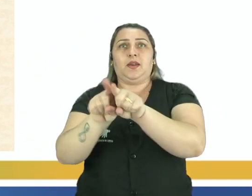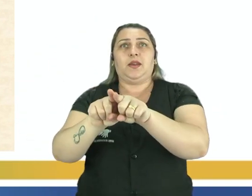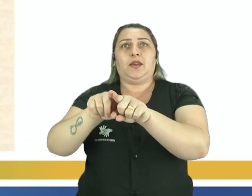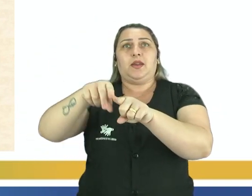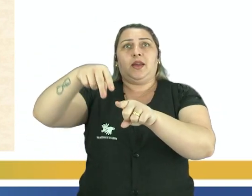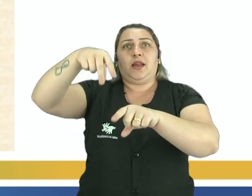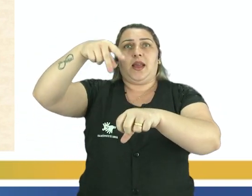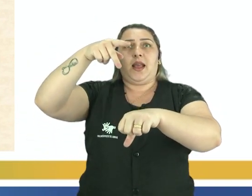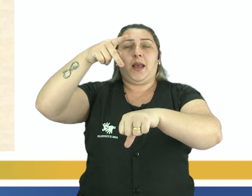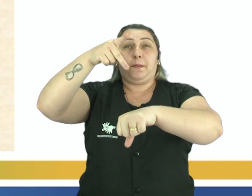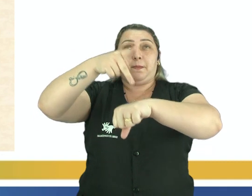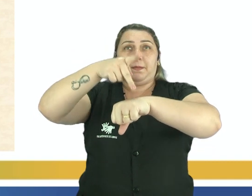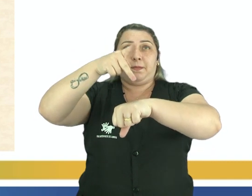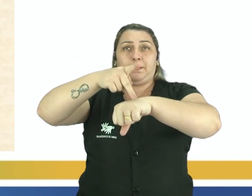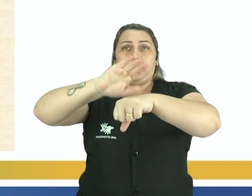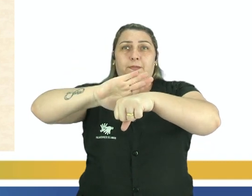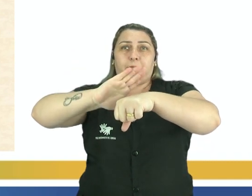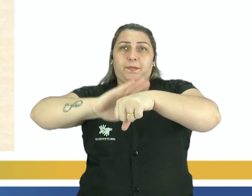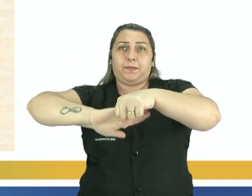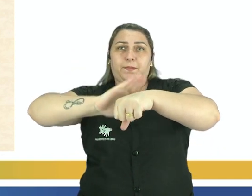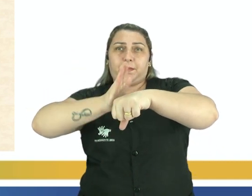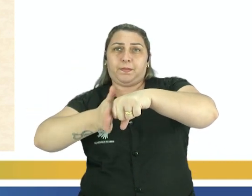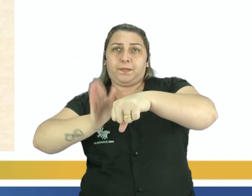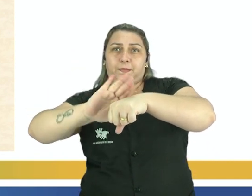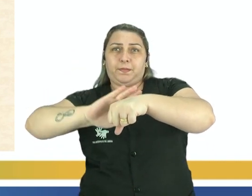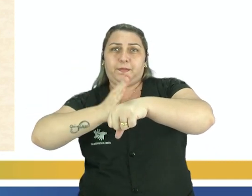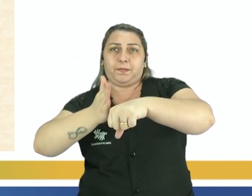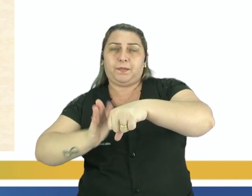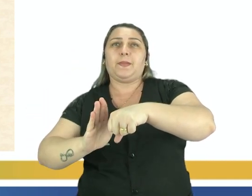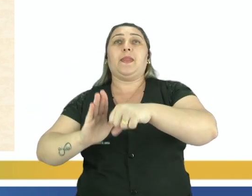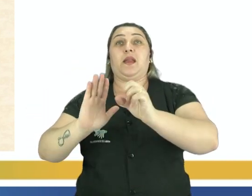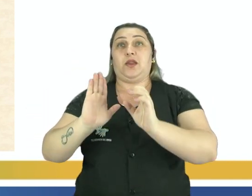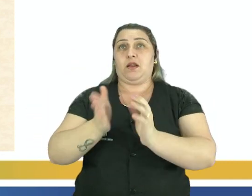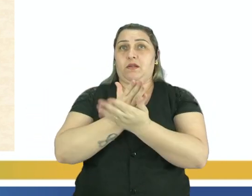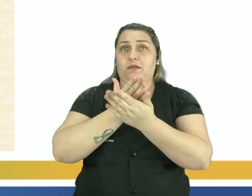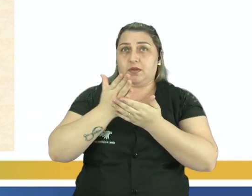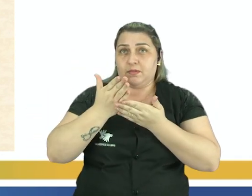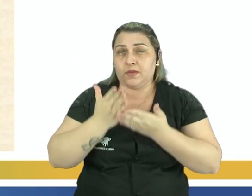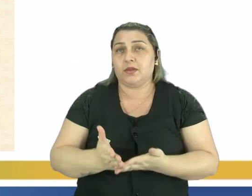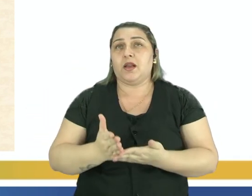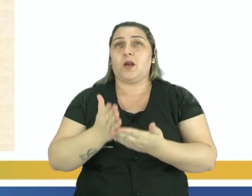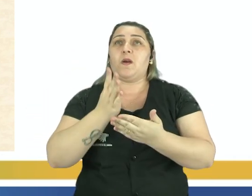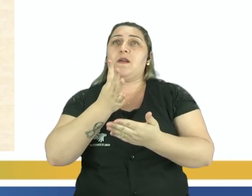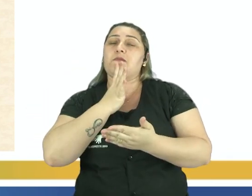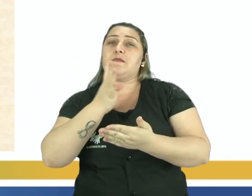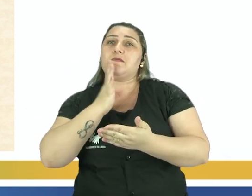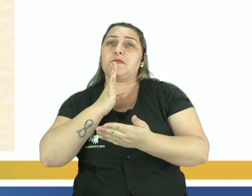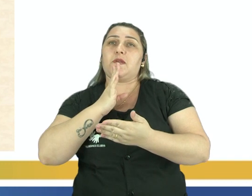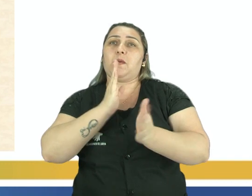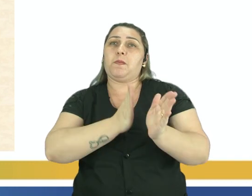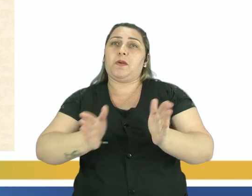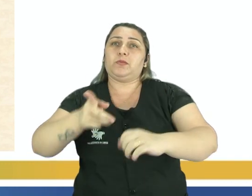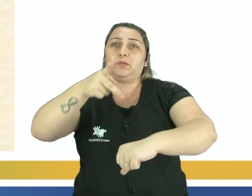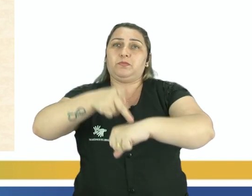idade da pedra polida, como a gente já viu em aulas anteriores, né? Então, vamos então começar por conhecer o período